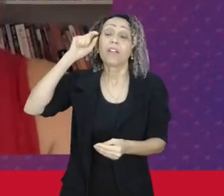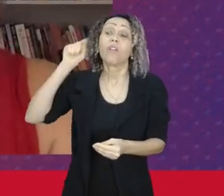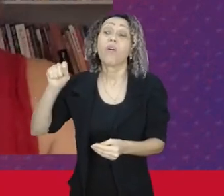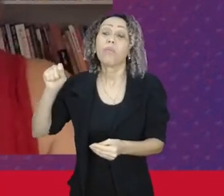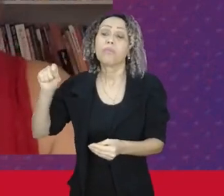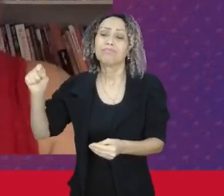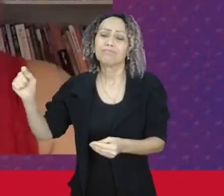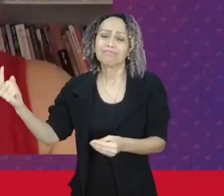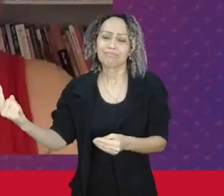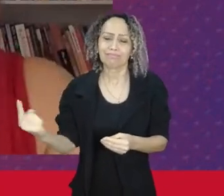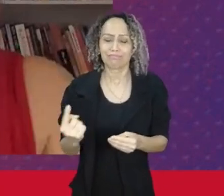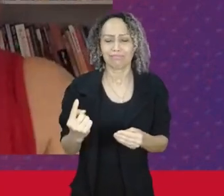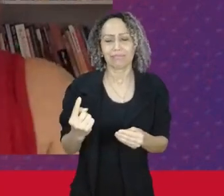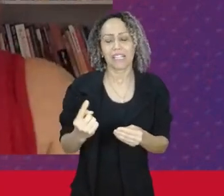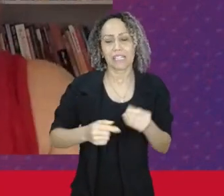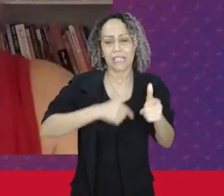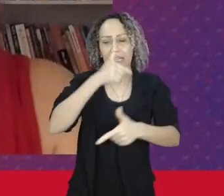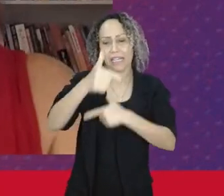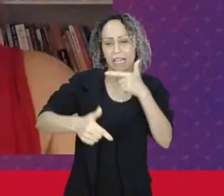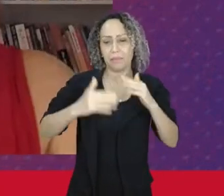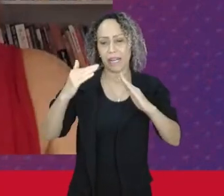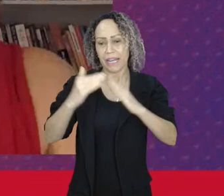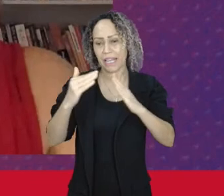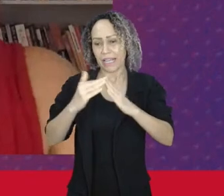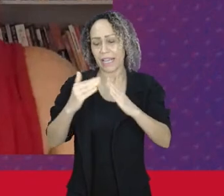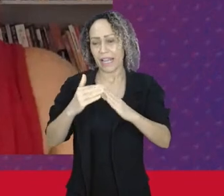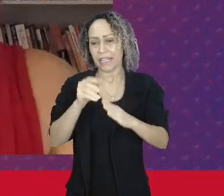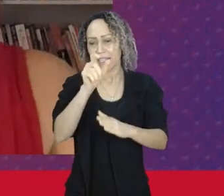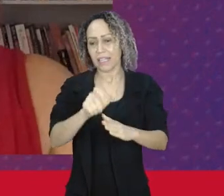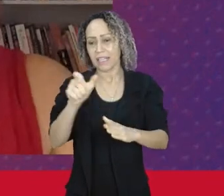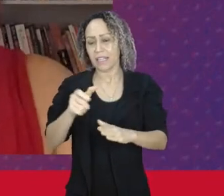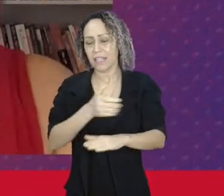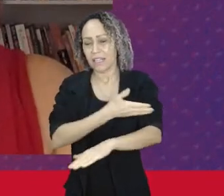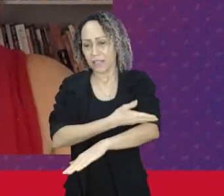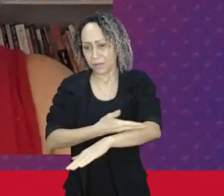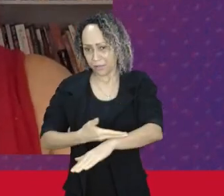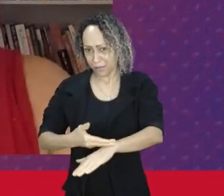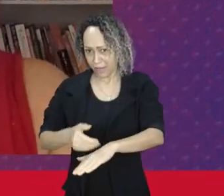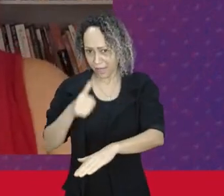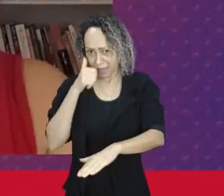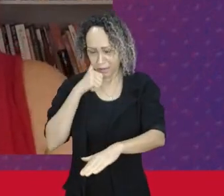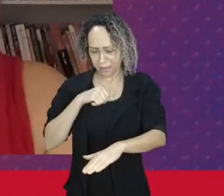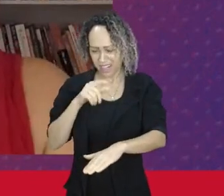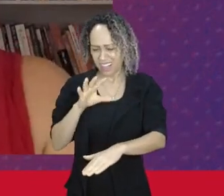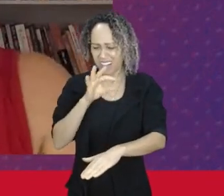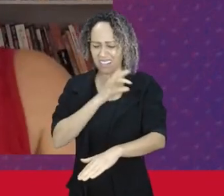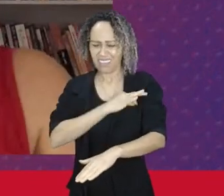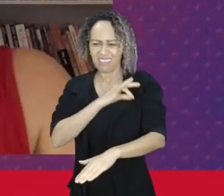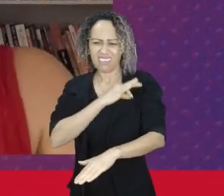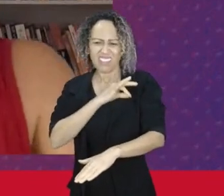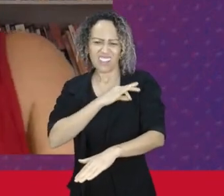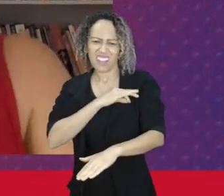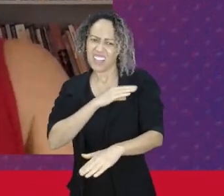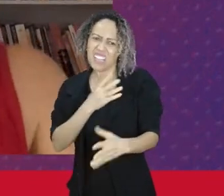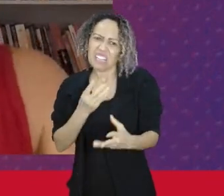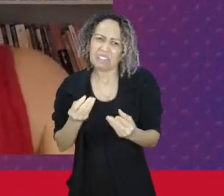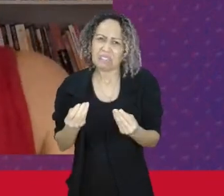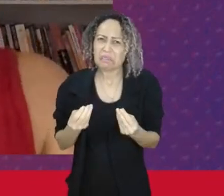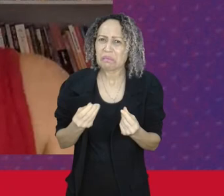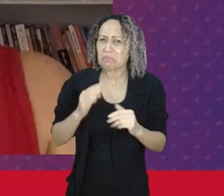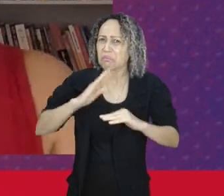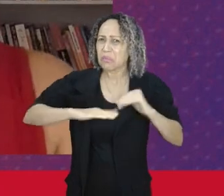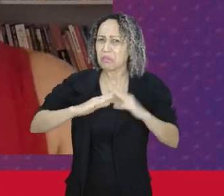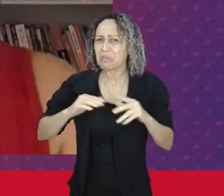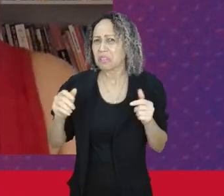trabalho muito precarizado, muito pouco remunerado, muito pouco qualificado. A gente